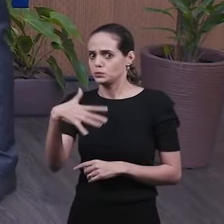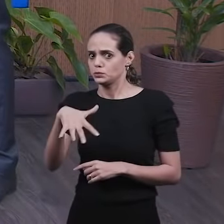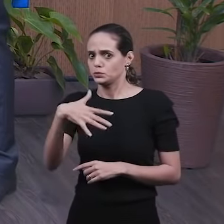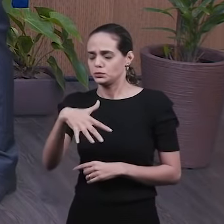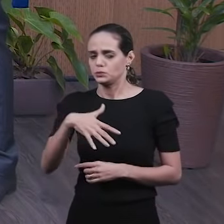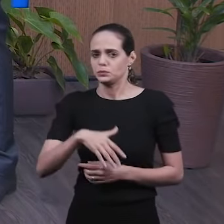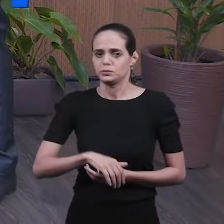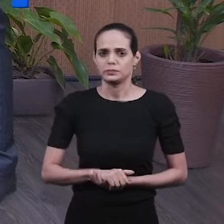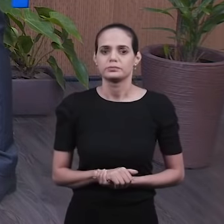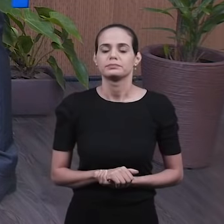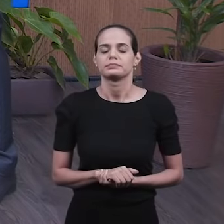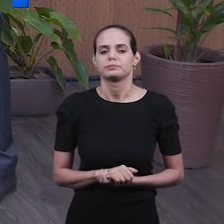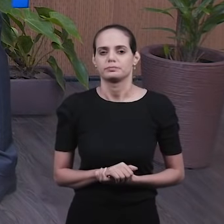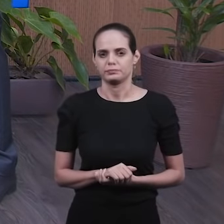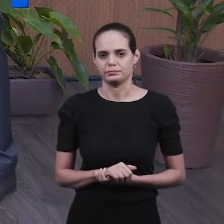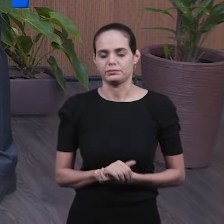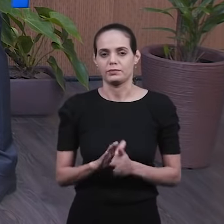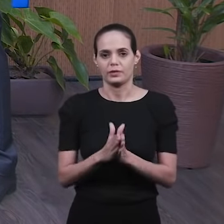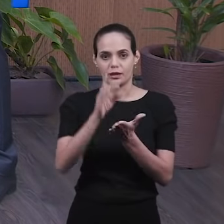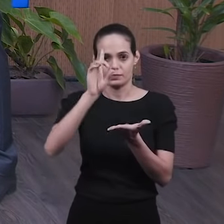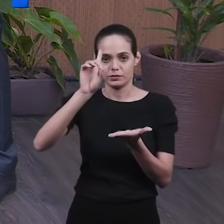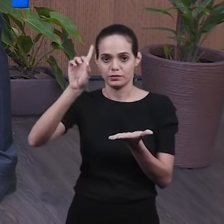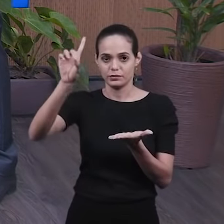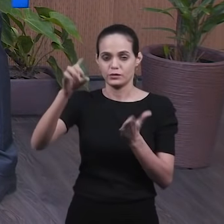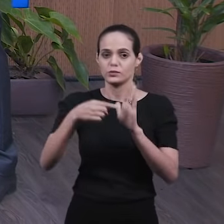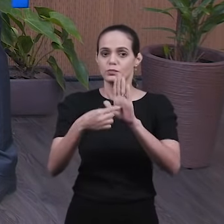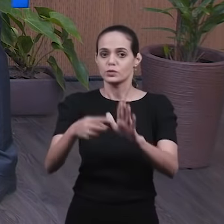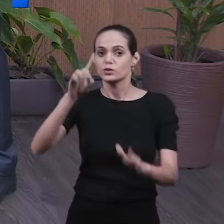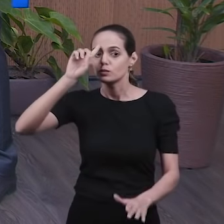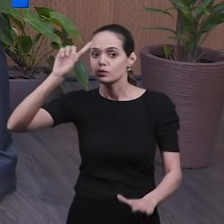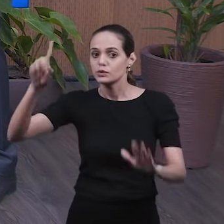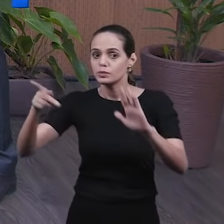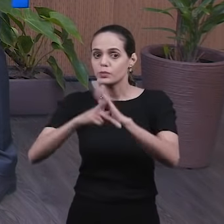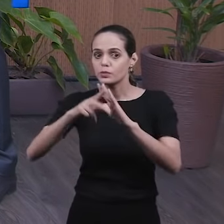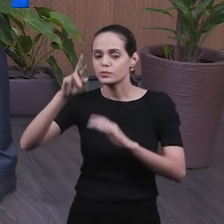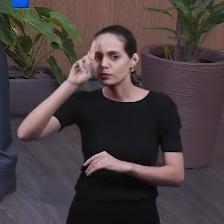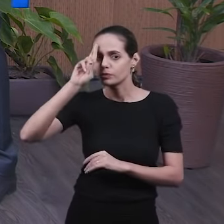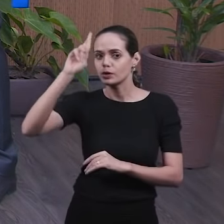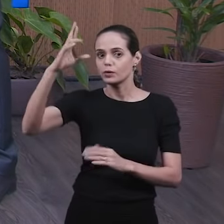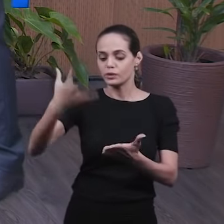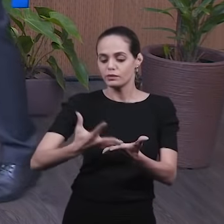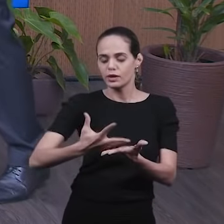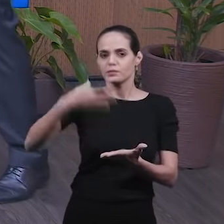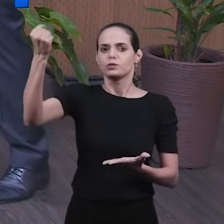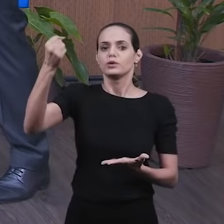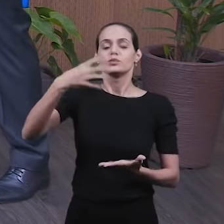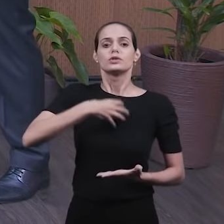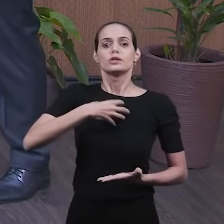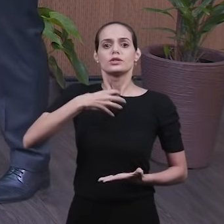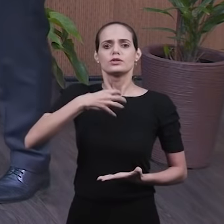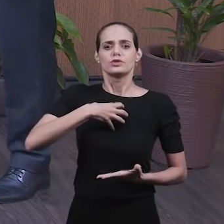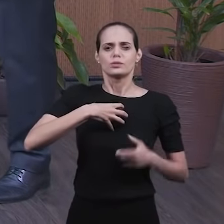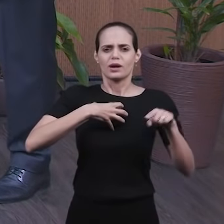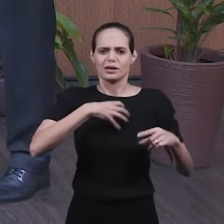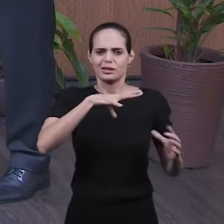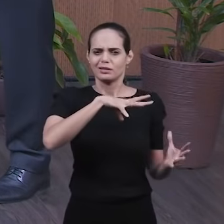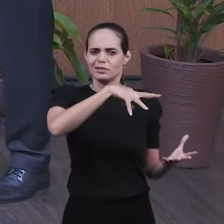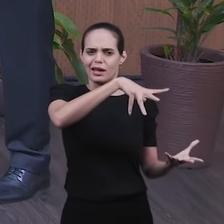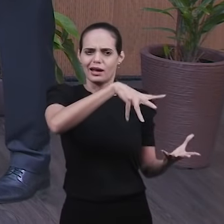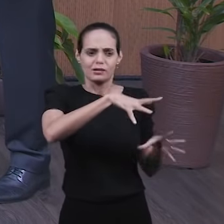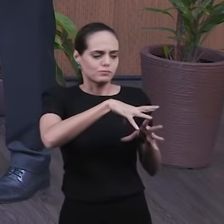do Senhor ele teve um arrebatamento de sentidos. Os sons da terra desapareceram para